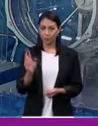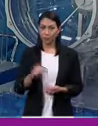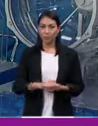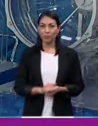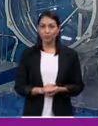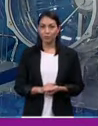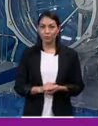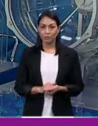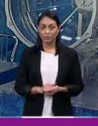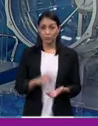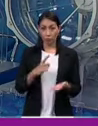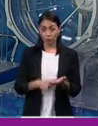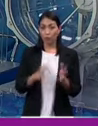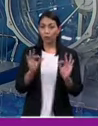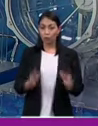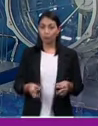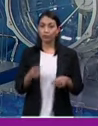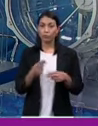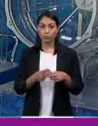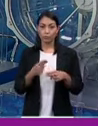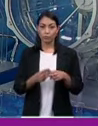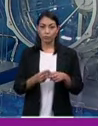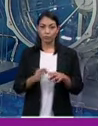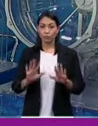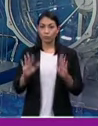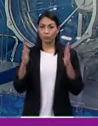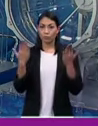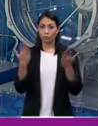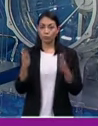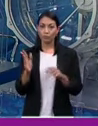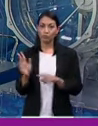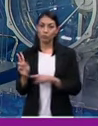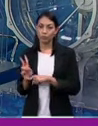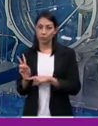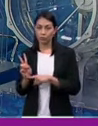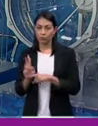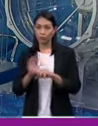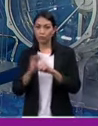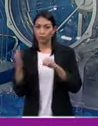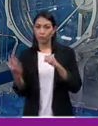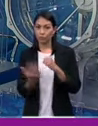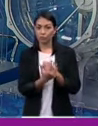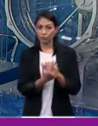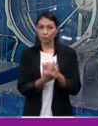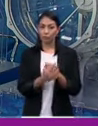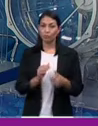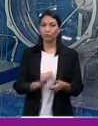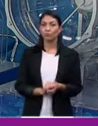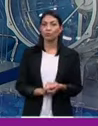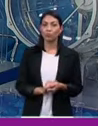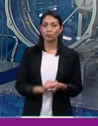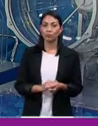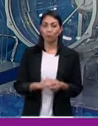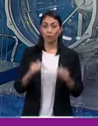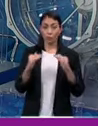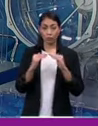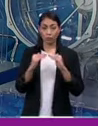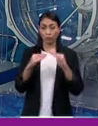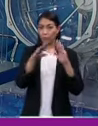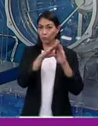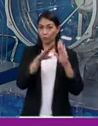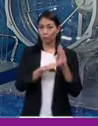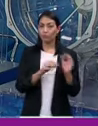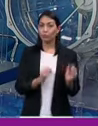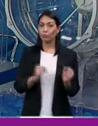R$1.800.000. E confirmando o compromisso da Caixa com as ações de prevenção ao Covid-19 e o coronavírus em consonância com as diretrizes do Poder